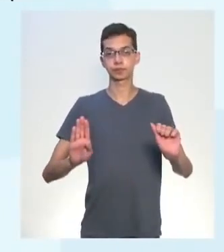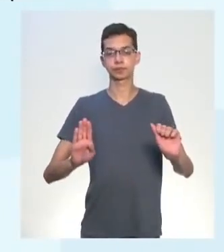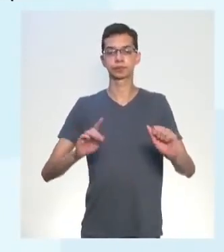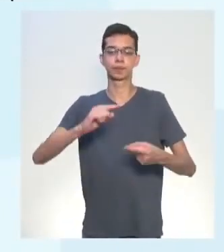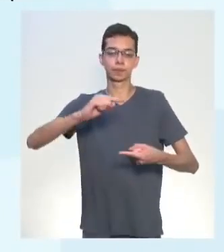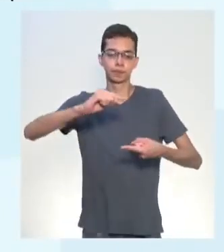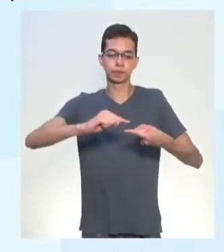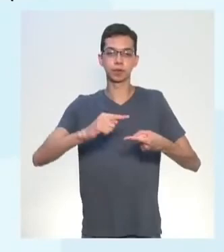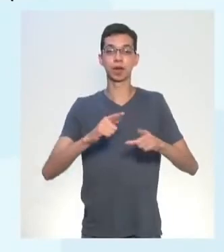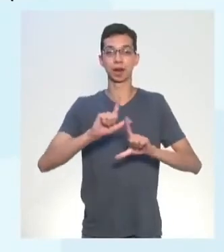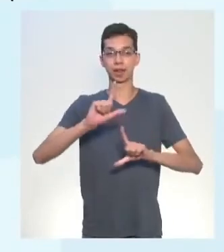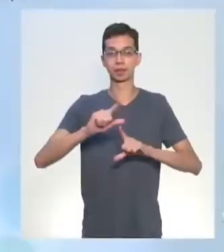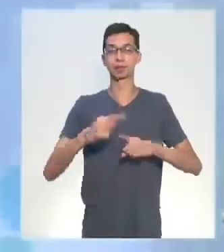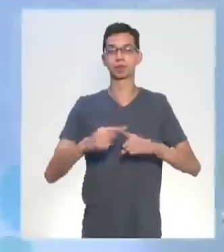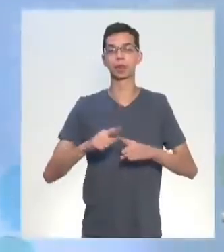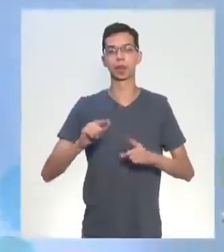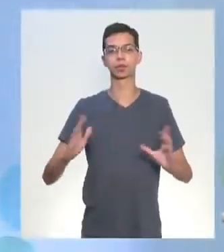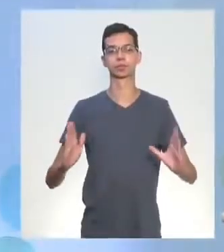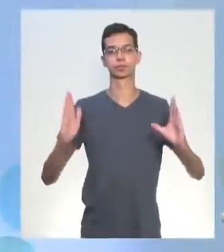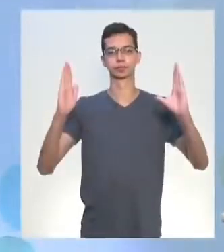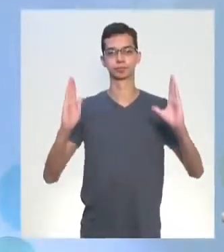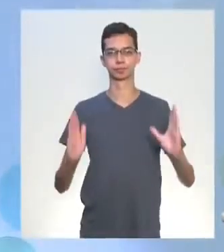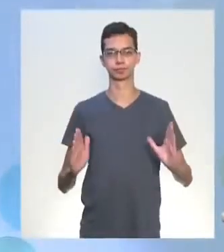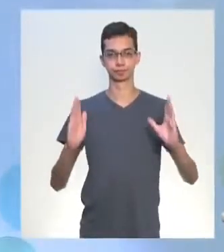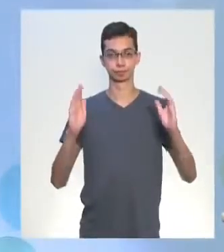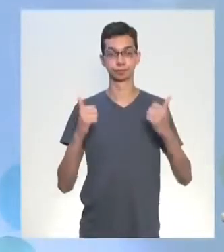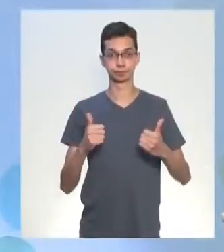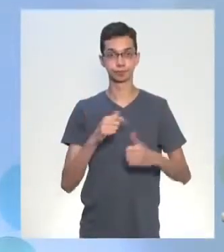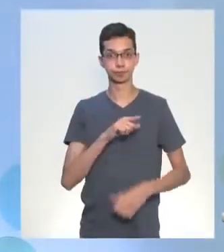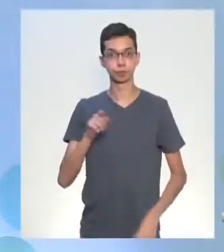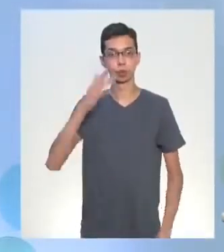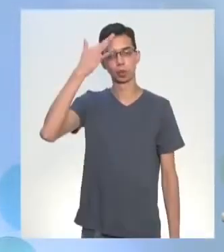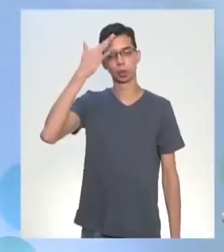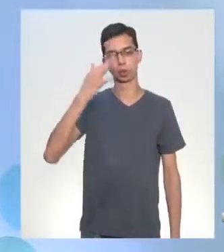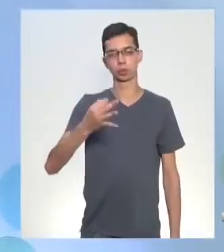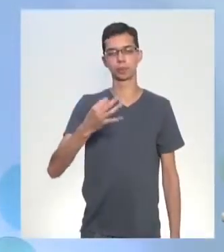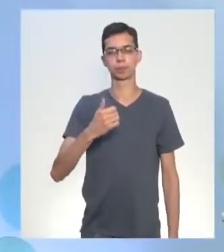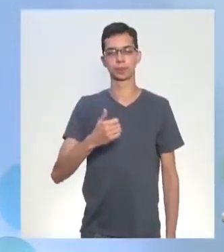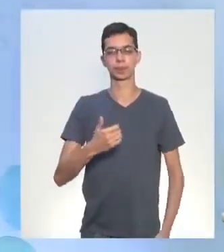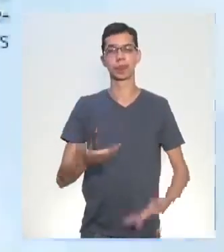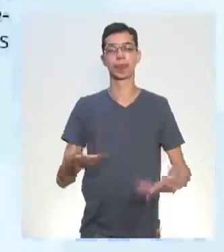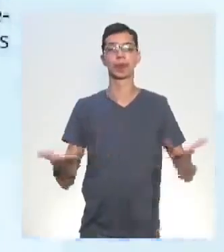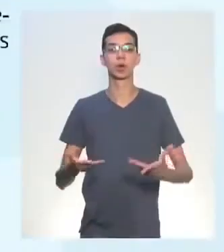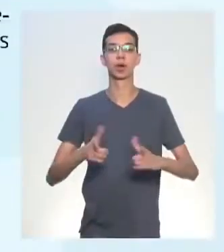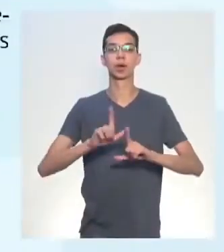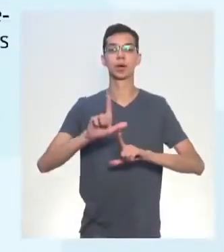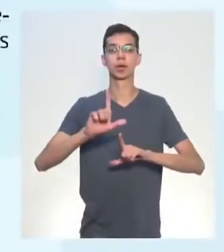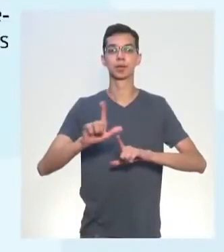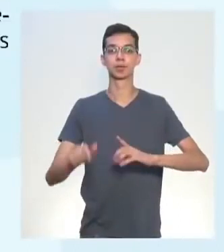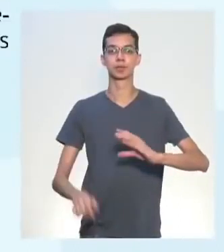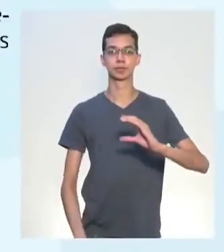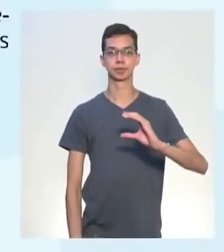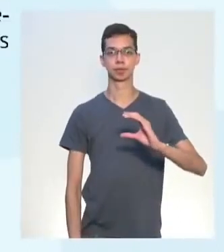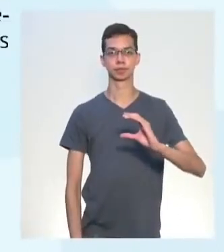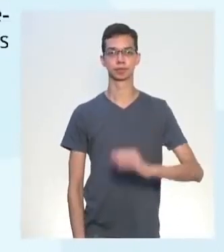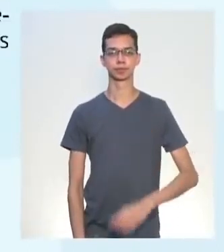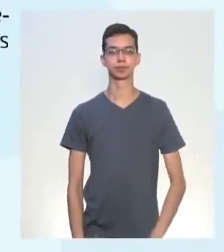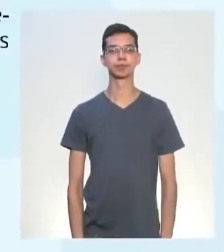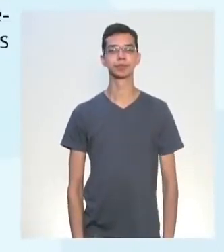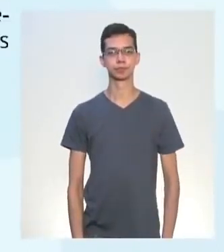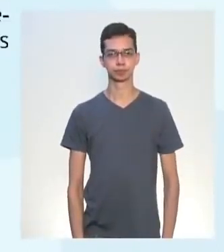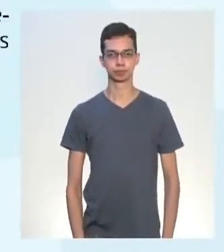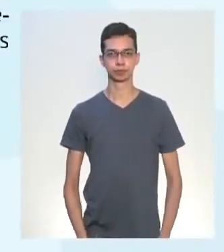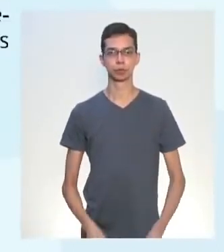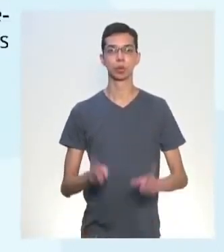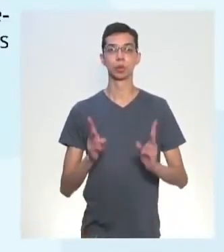respondeu. Estão entendendo aí os passos, tá certo? Vamos para mais um aqui, a letra C, tá bom? Ela continua, é